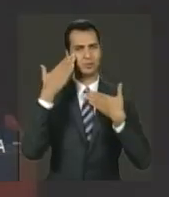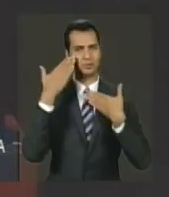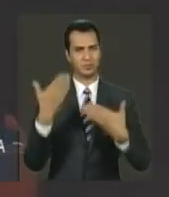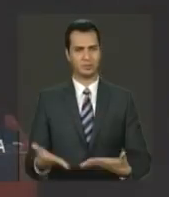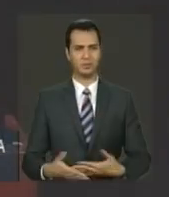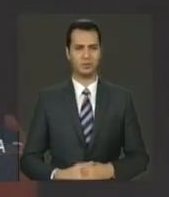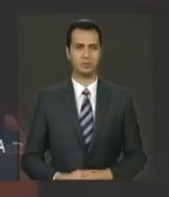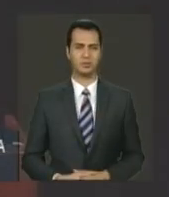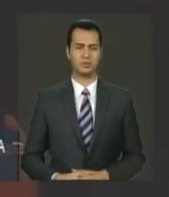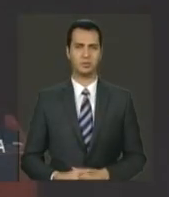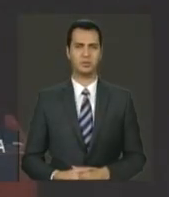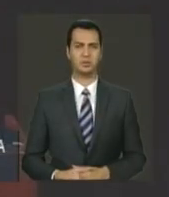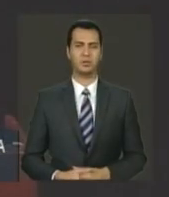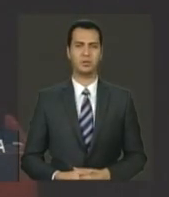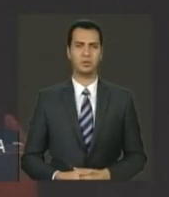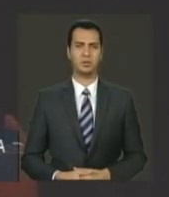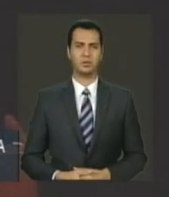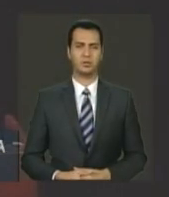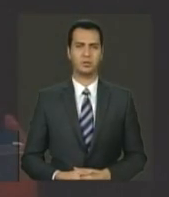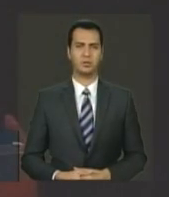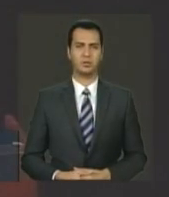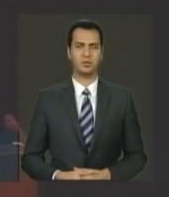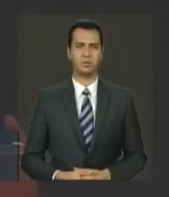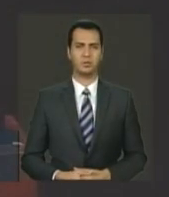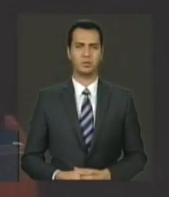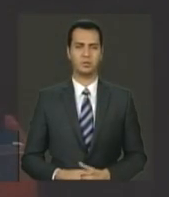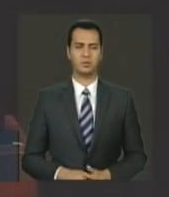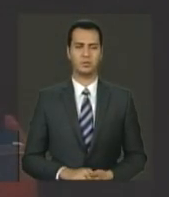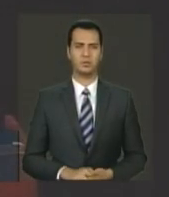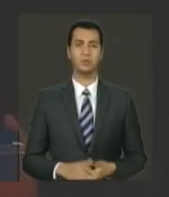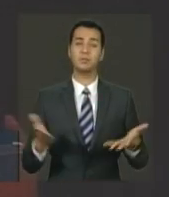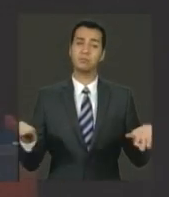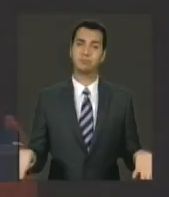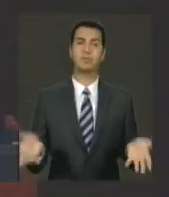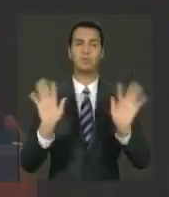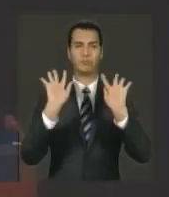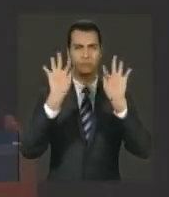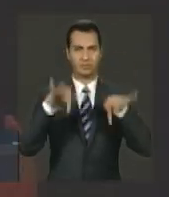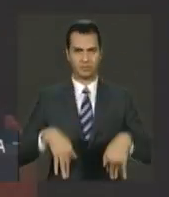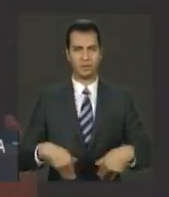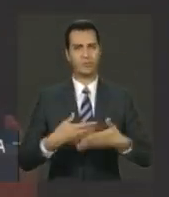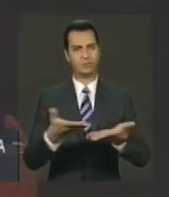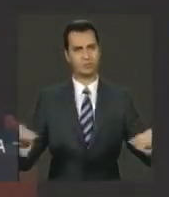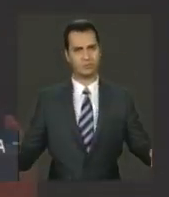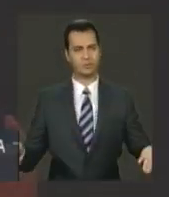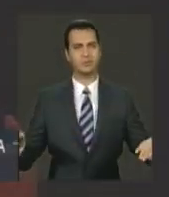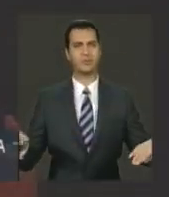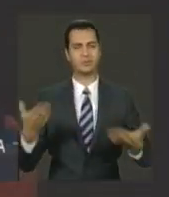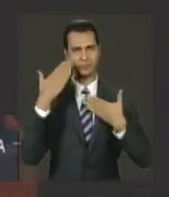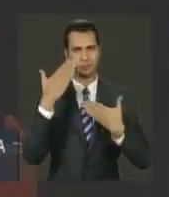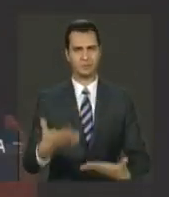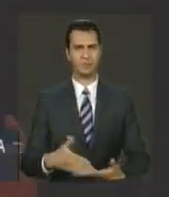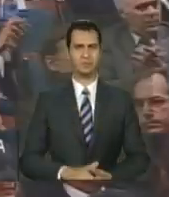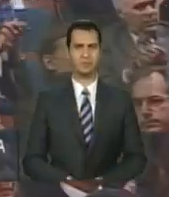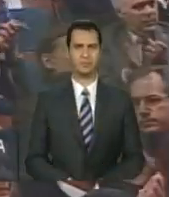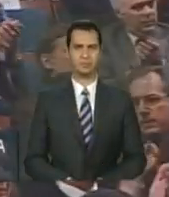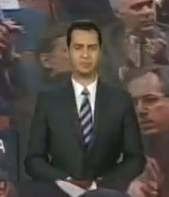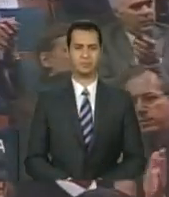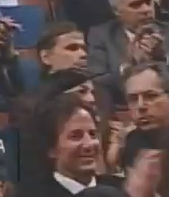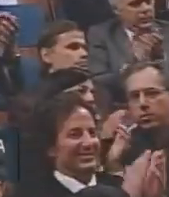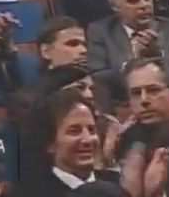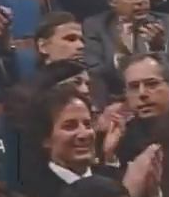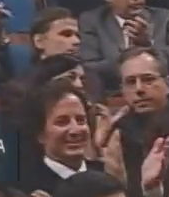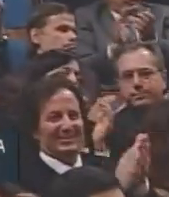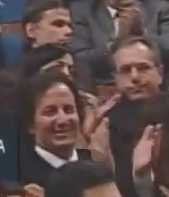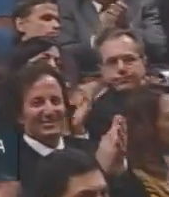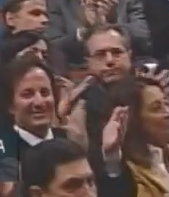para esta solenidade. Declaro encerrada a sessão solene. Muito obrigado.